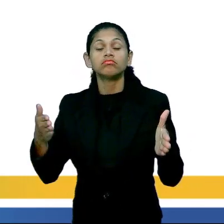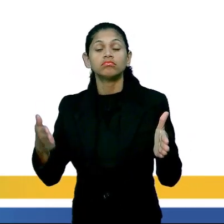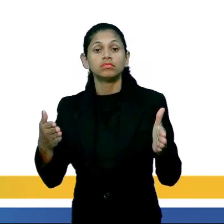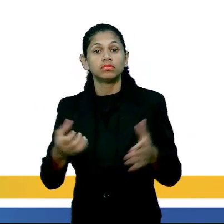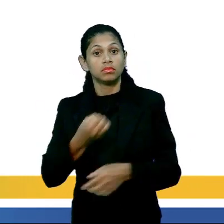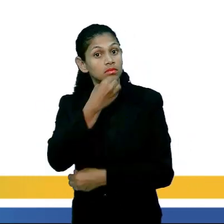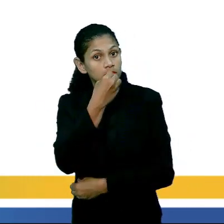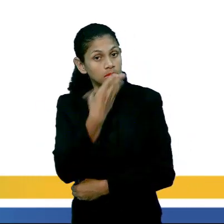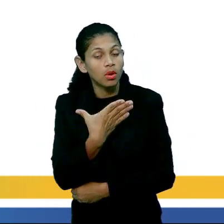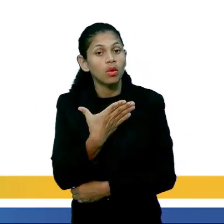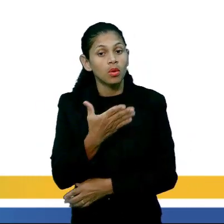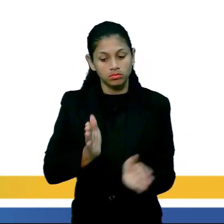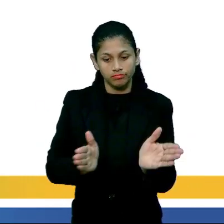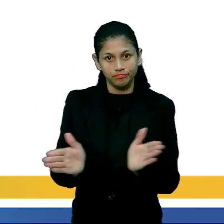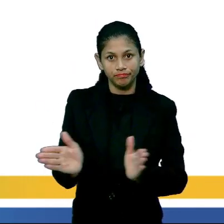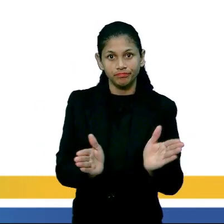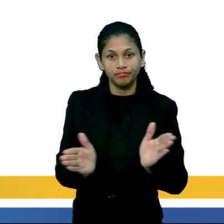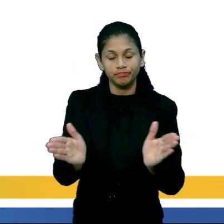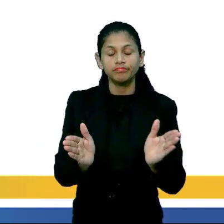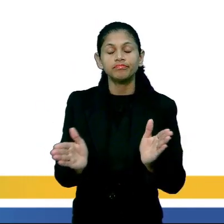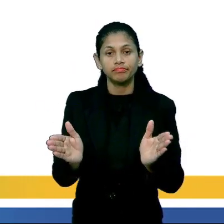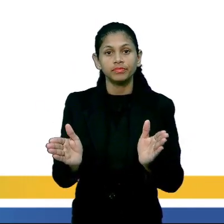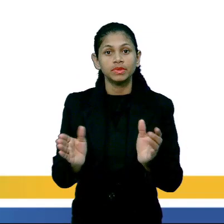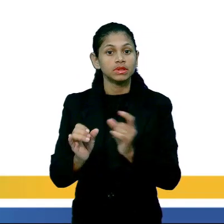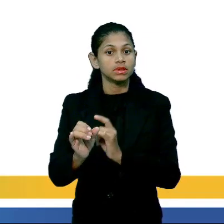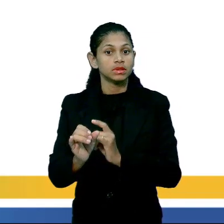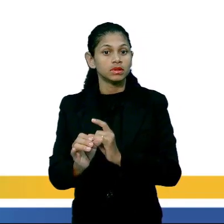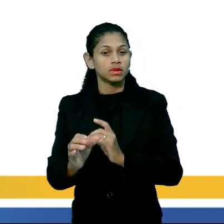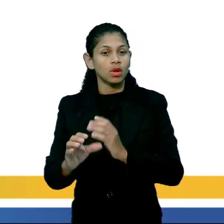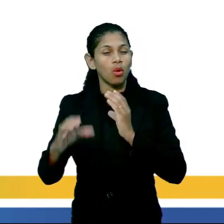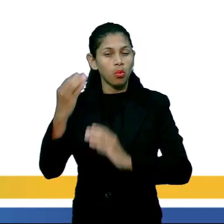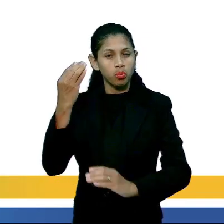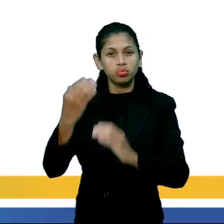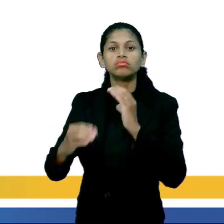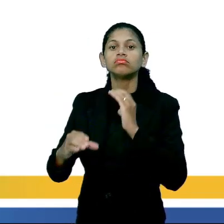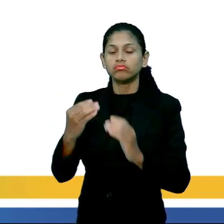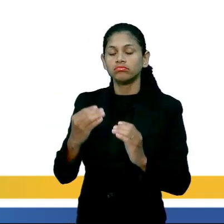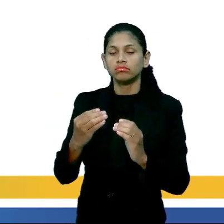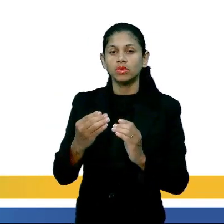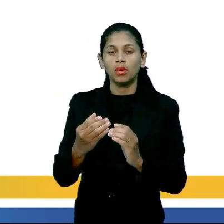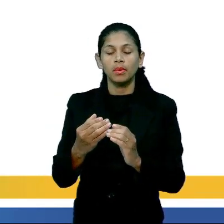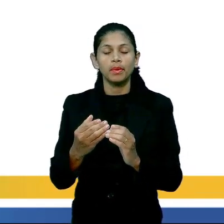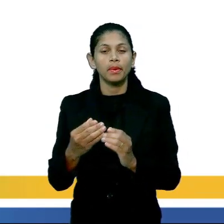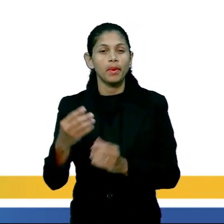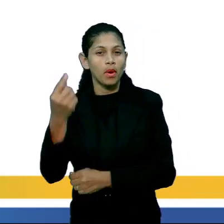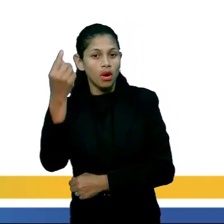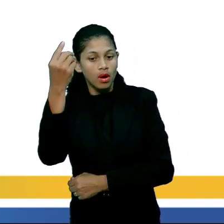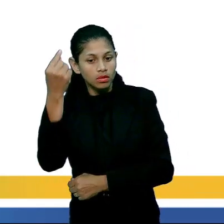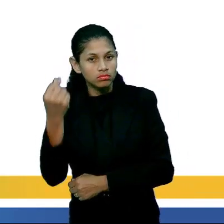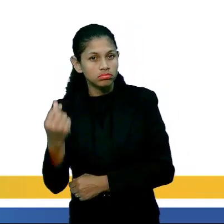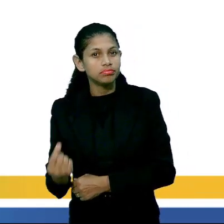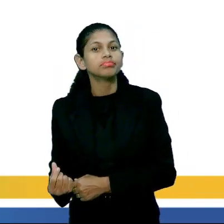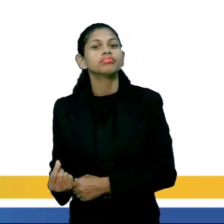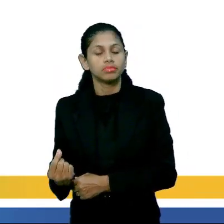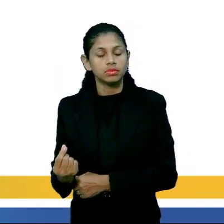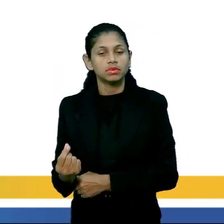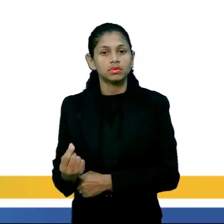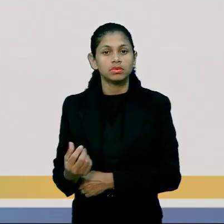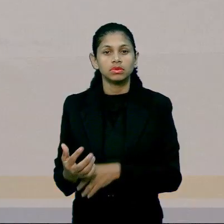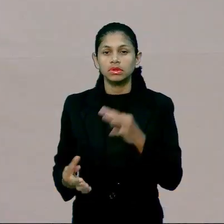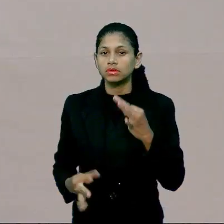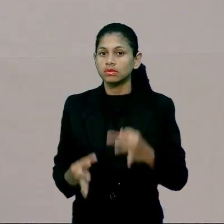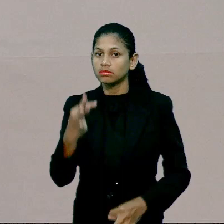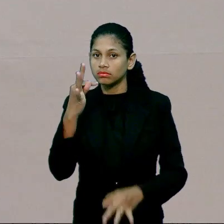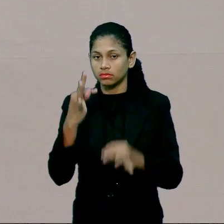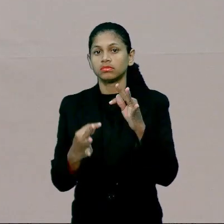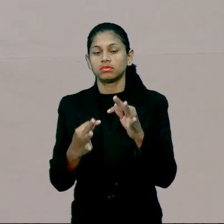meios de comunicação, pelo barateamento das tecnologias e os métodos de produção. Vocês